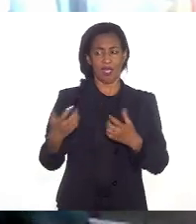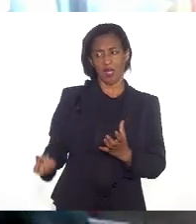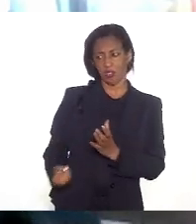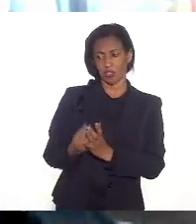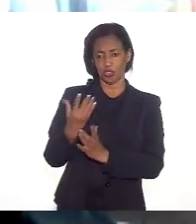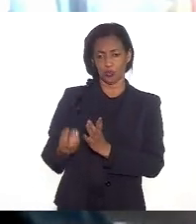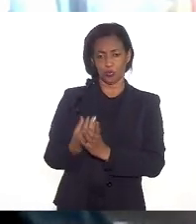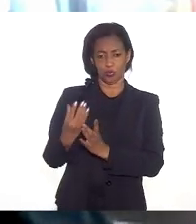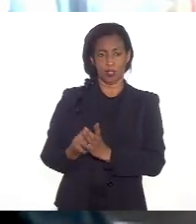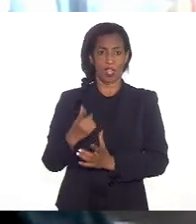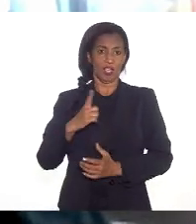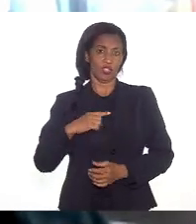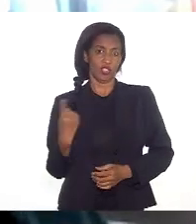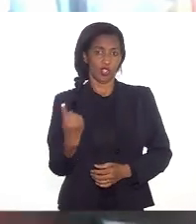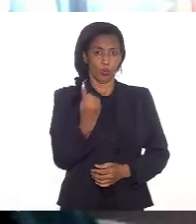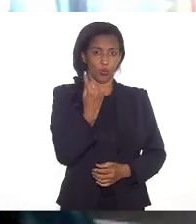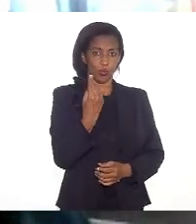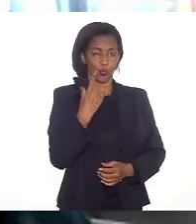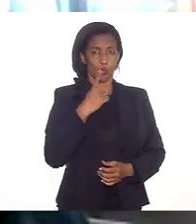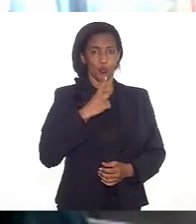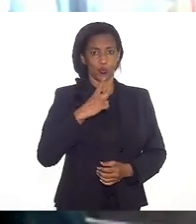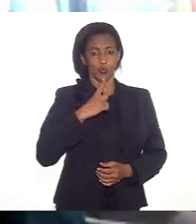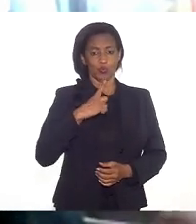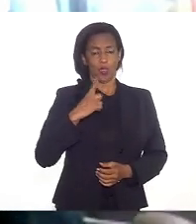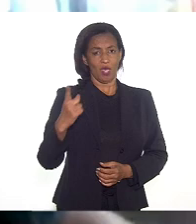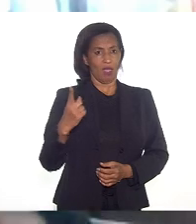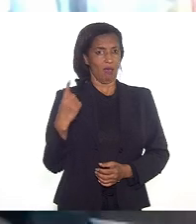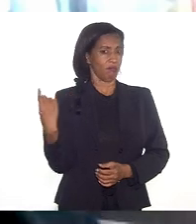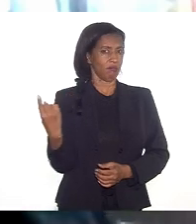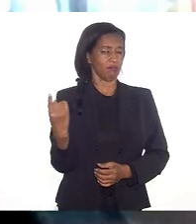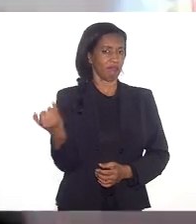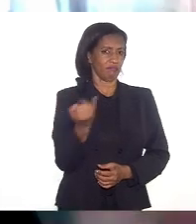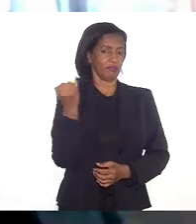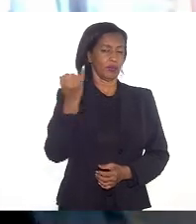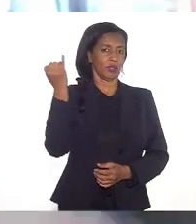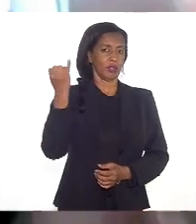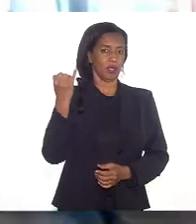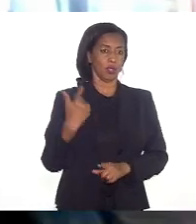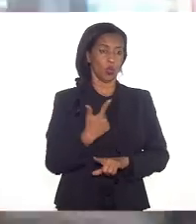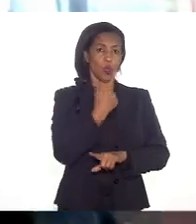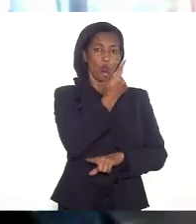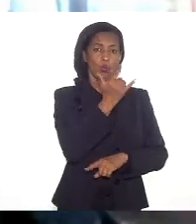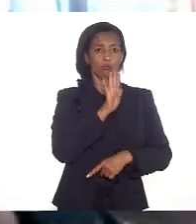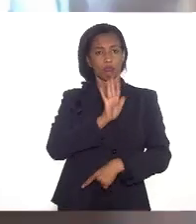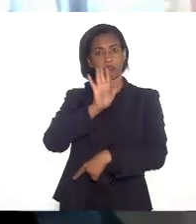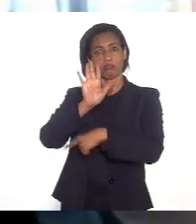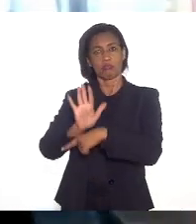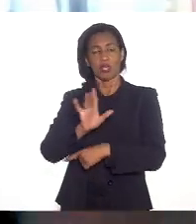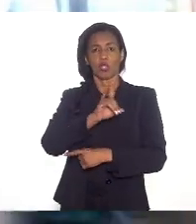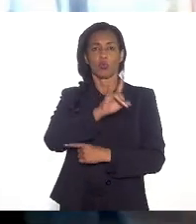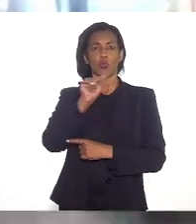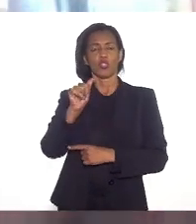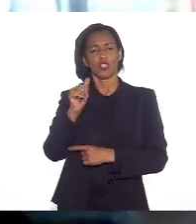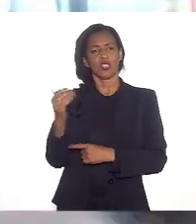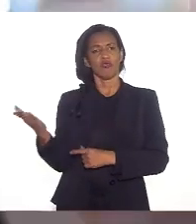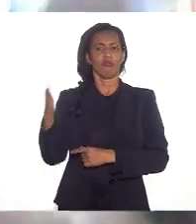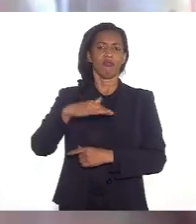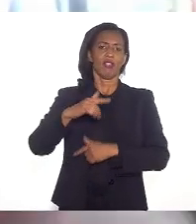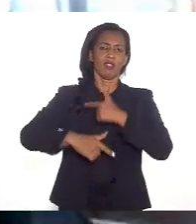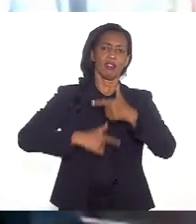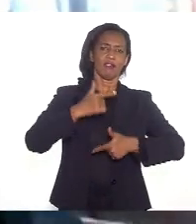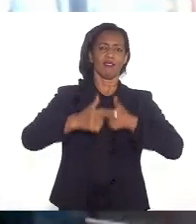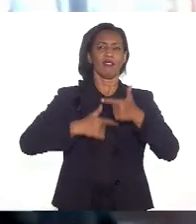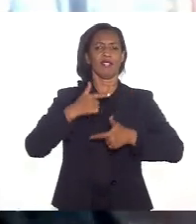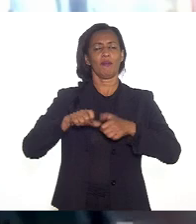um que era pecuniário. Esse realmente é excessivo. O outro contemplava os dias que ele vinha de bicicleta para